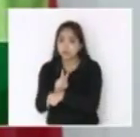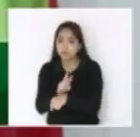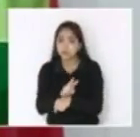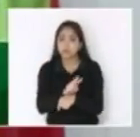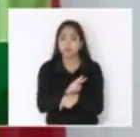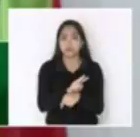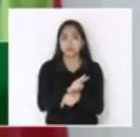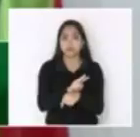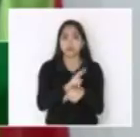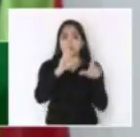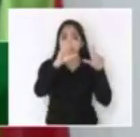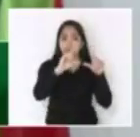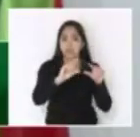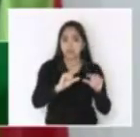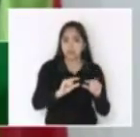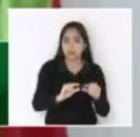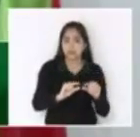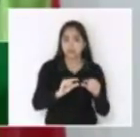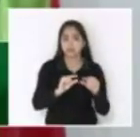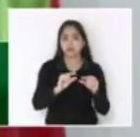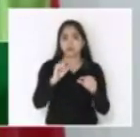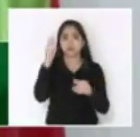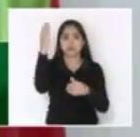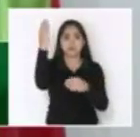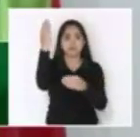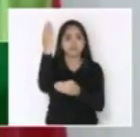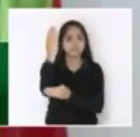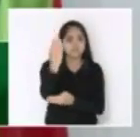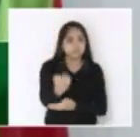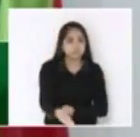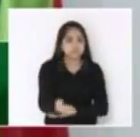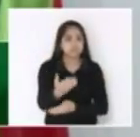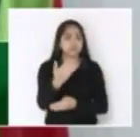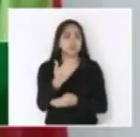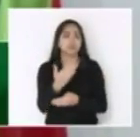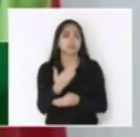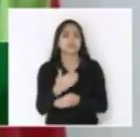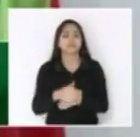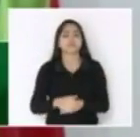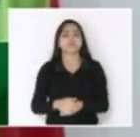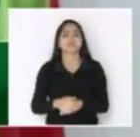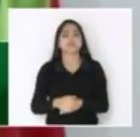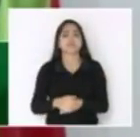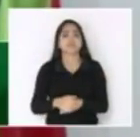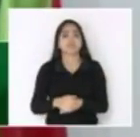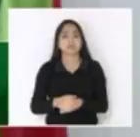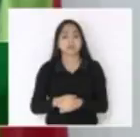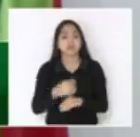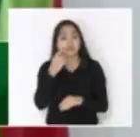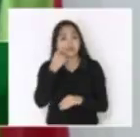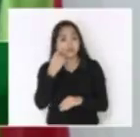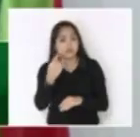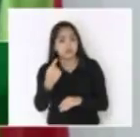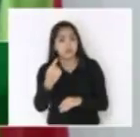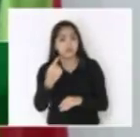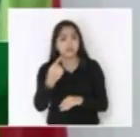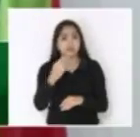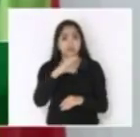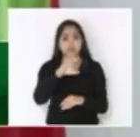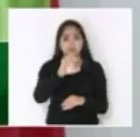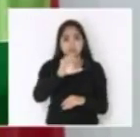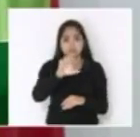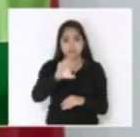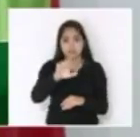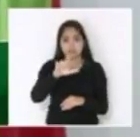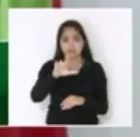que reduz também o corte de árvores a partir da reciclagem. E vejo que nós temos muita celulose no estado de Santa